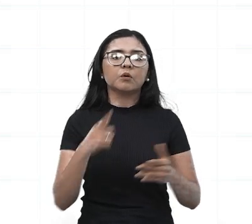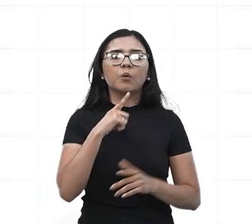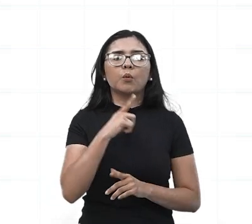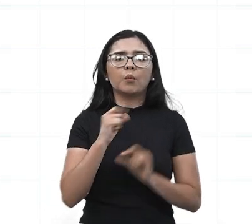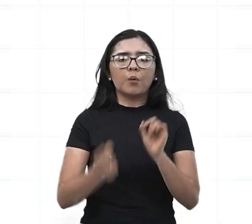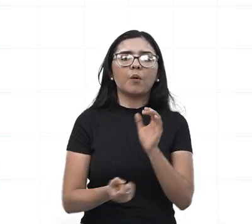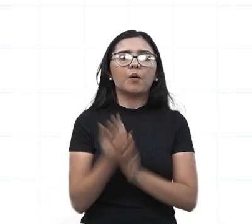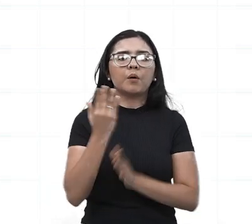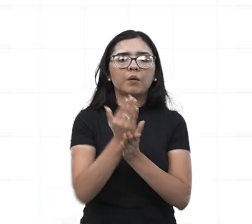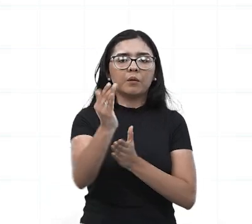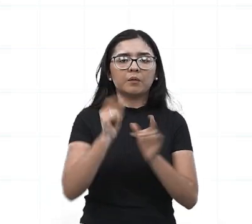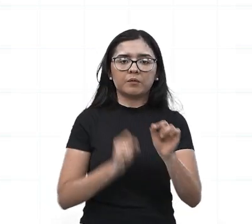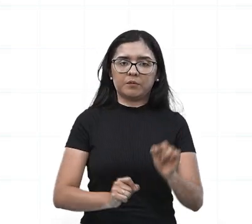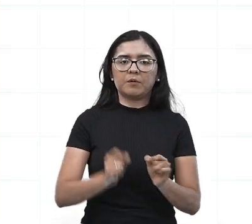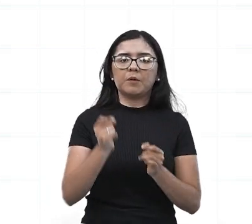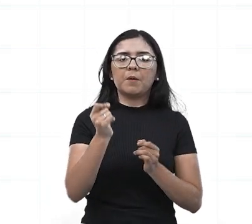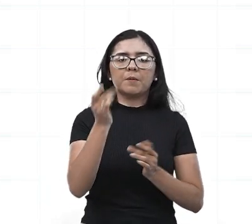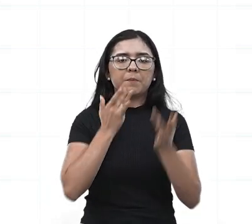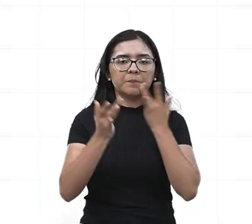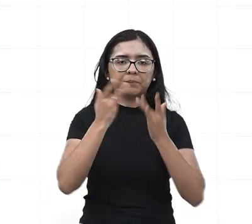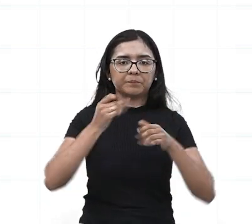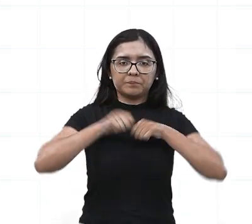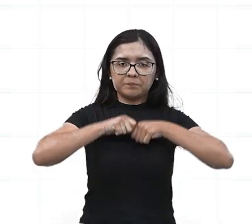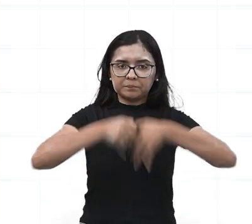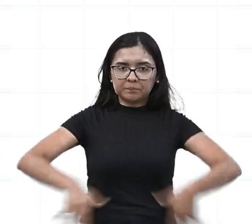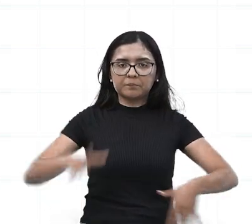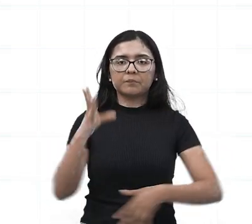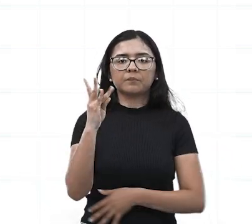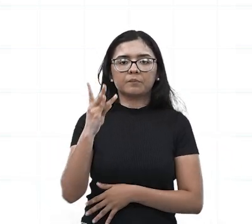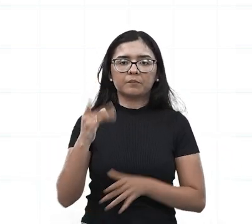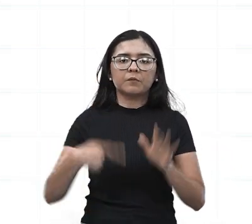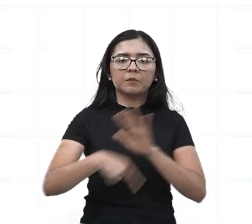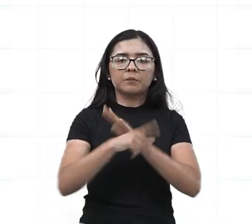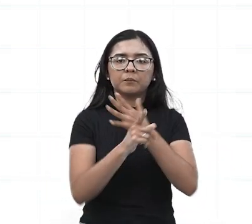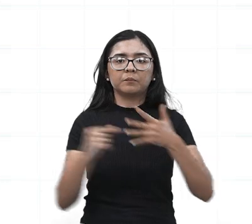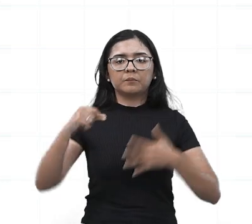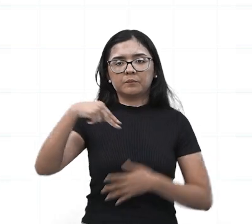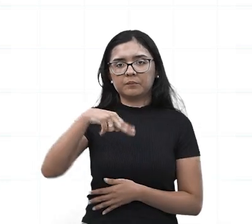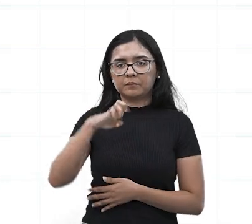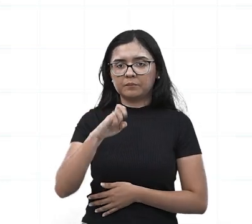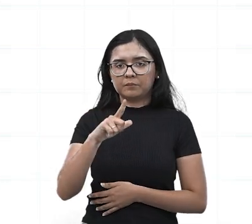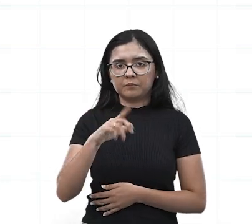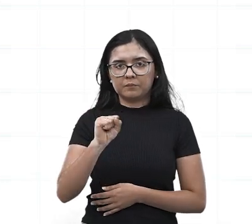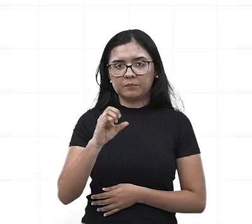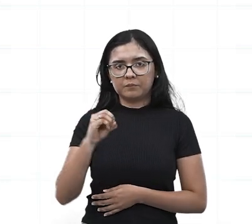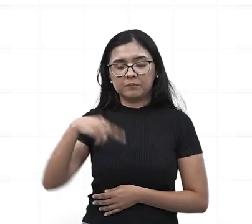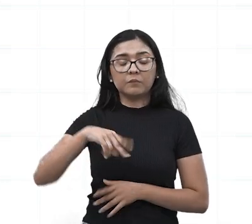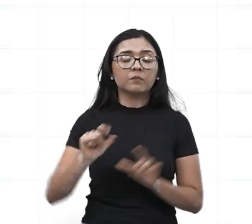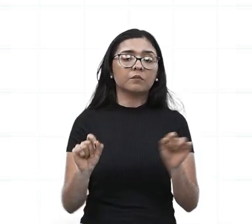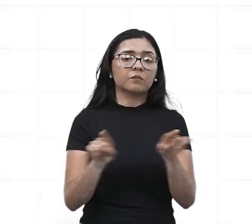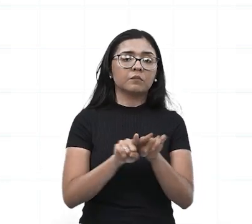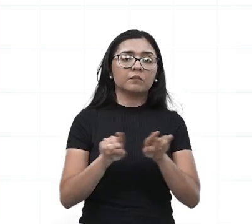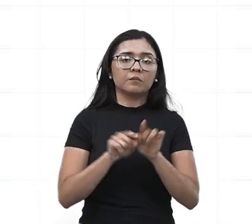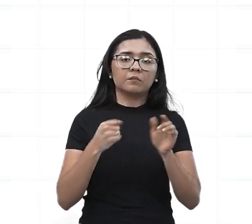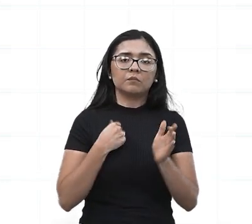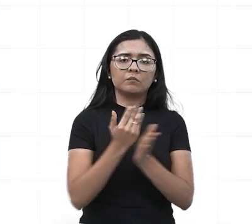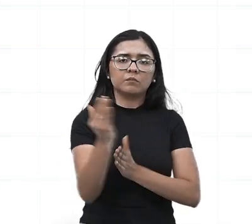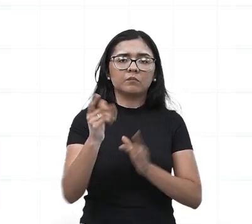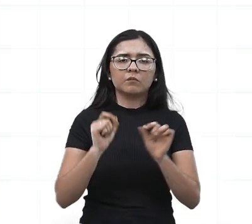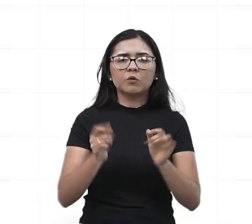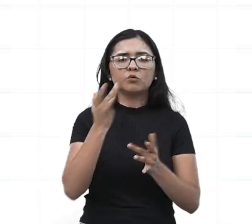estreia da peça Vestido de Noiva, de Nelson Rodrigues, inaugurando um